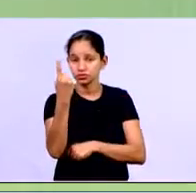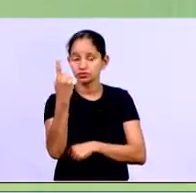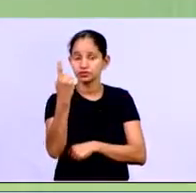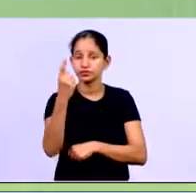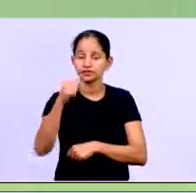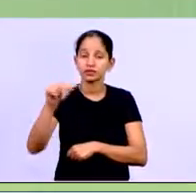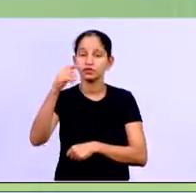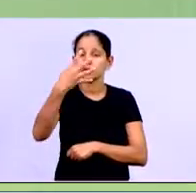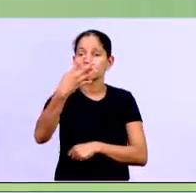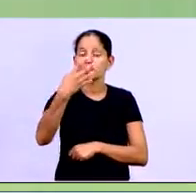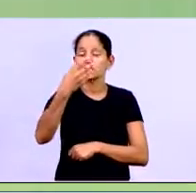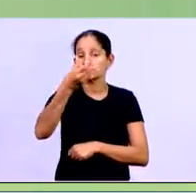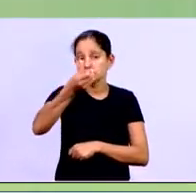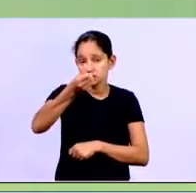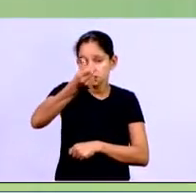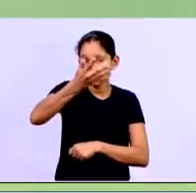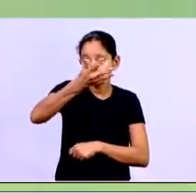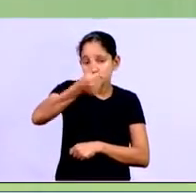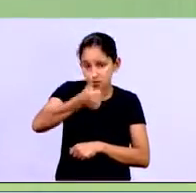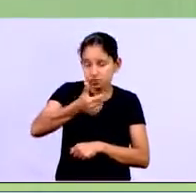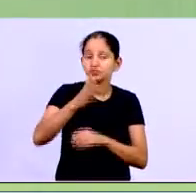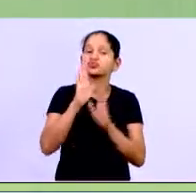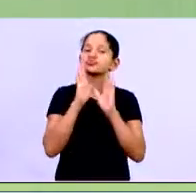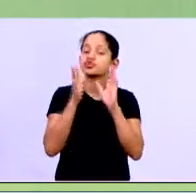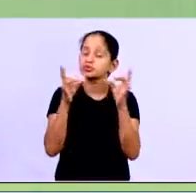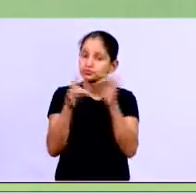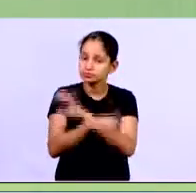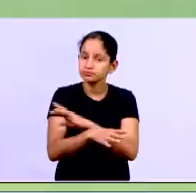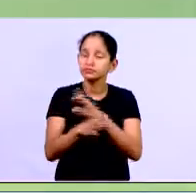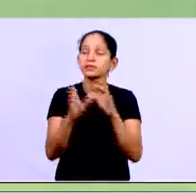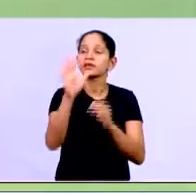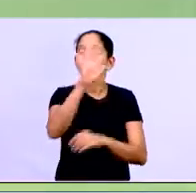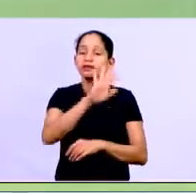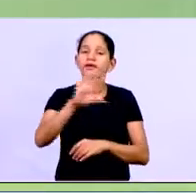1,4641 menos esse 1 que está aqui vai dar quanto?